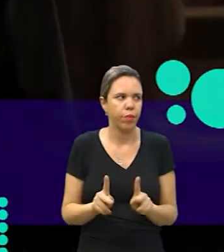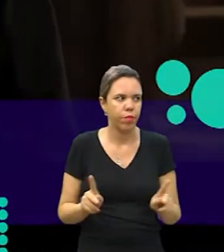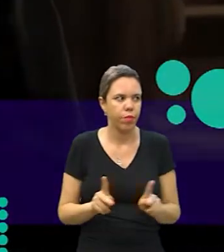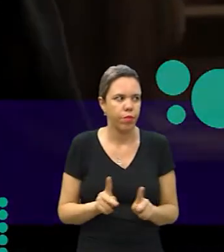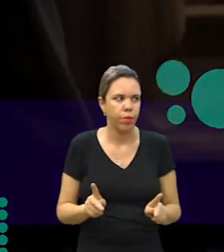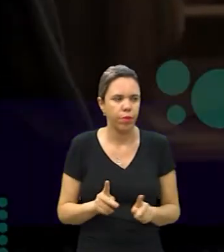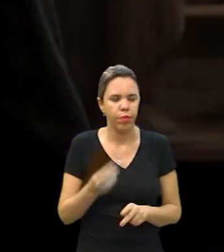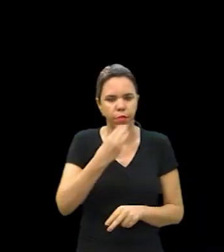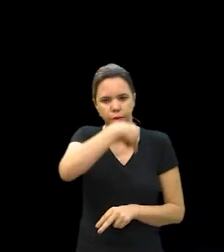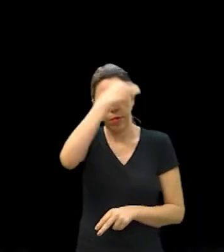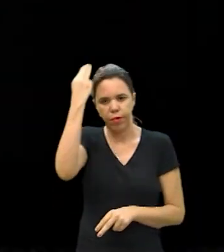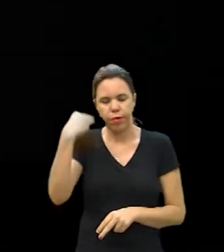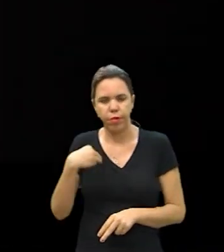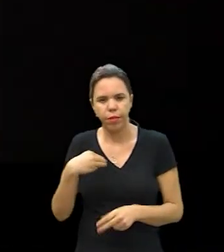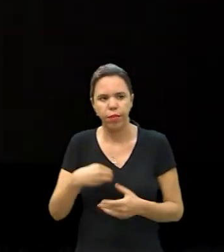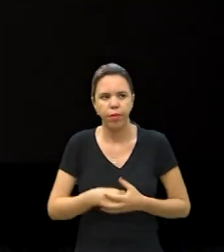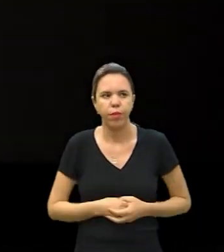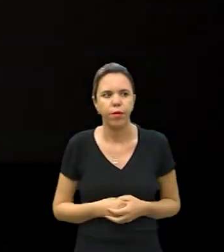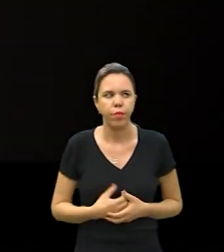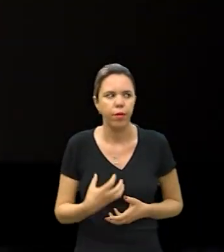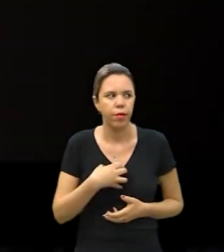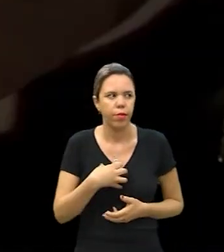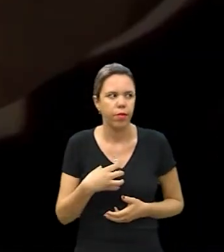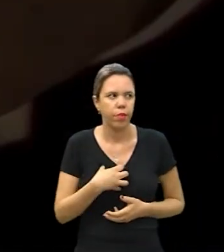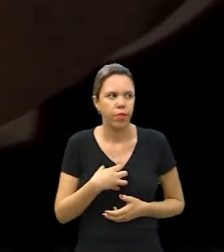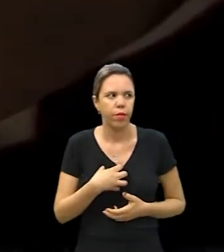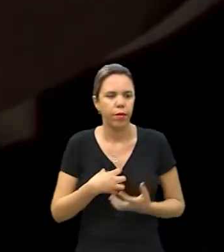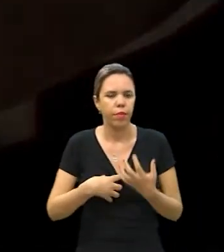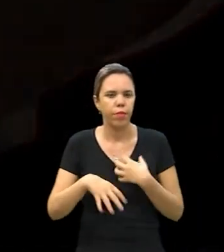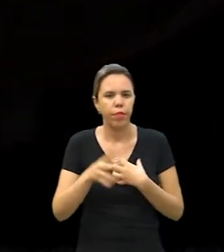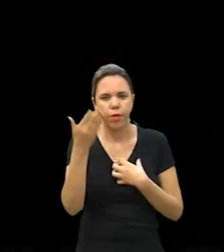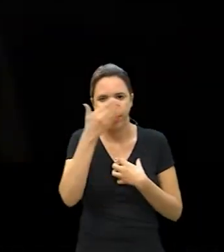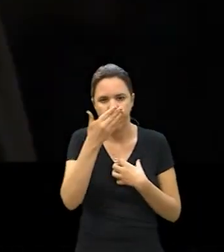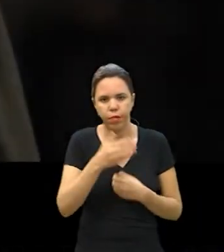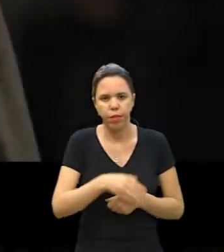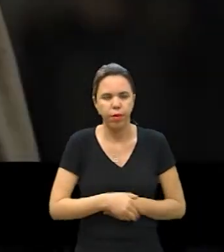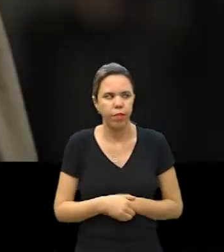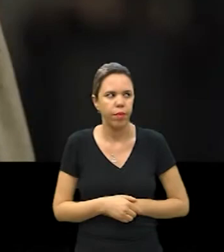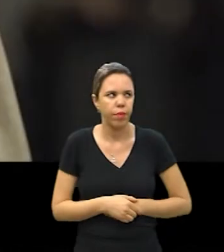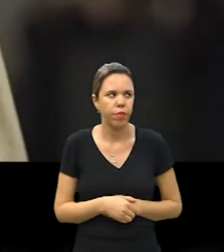da Virgem Maria. Eu sinto muito que não possa vê-la.